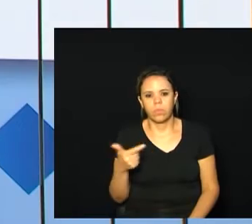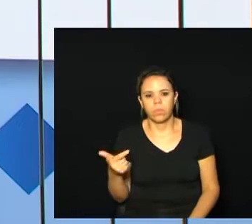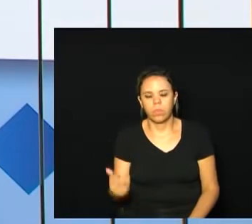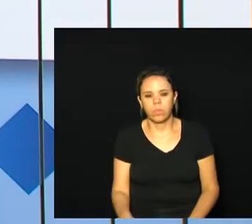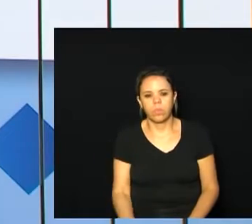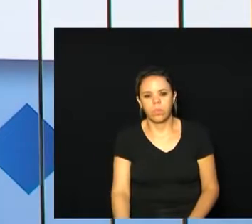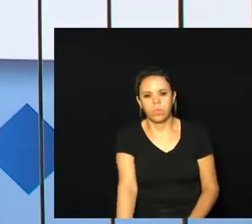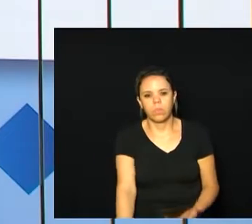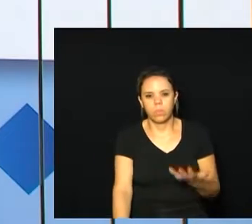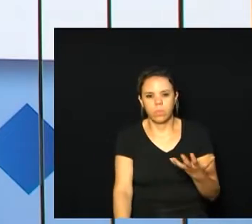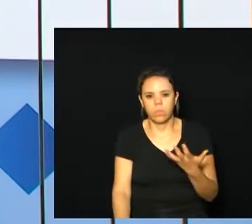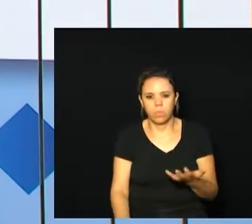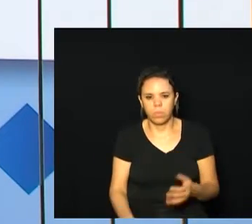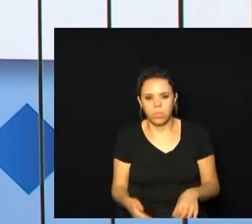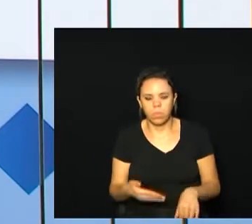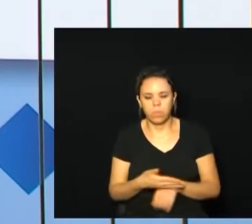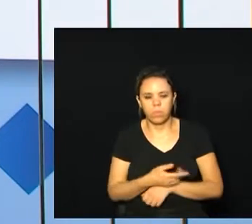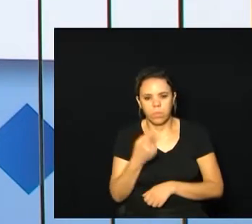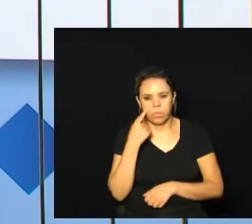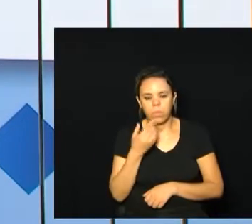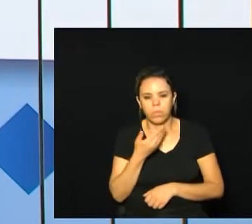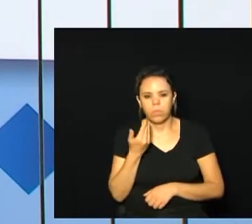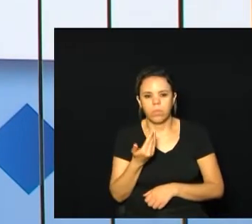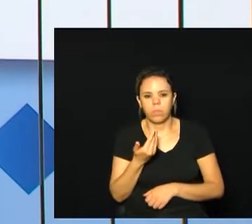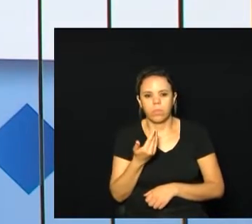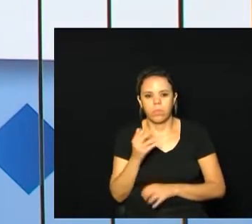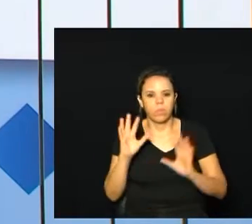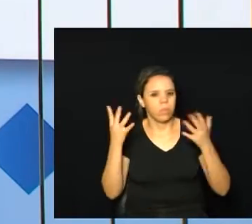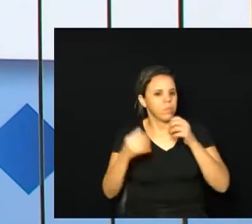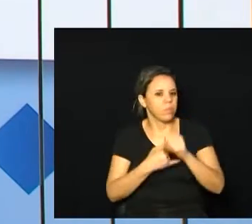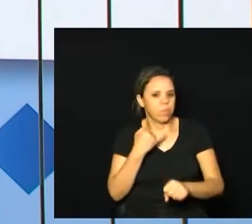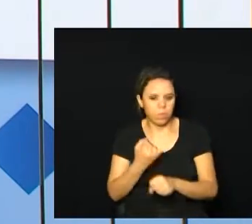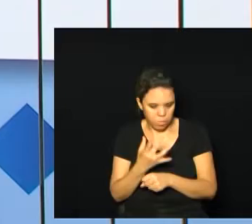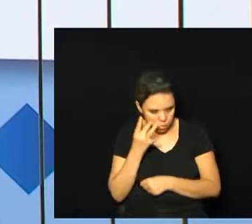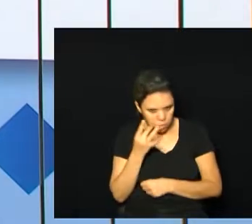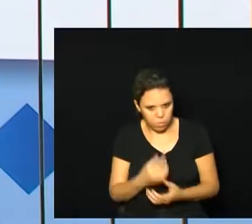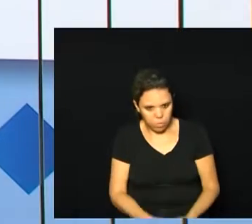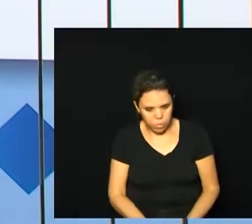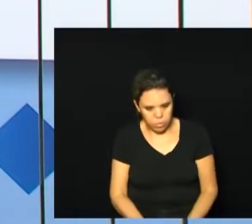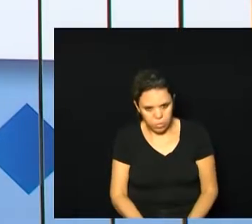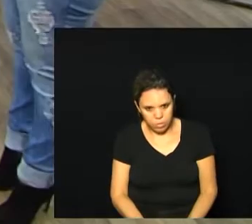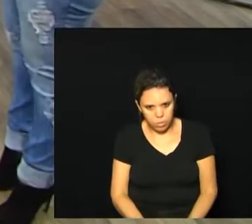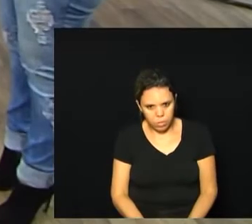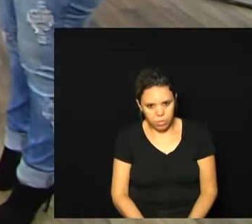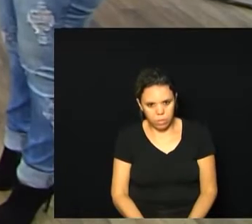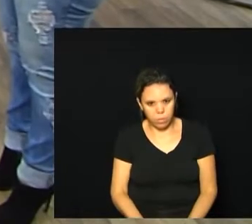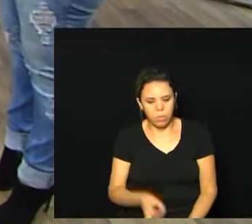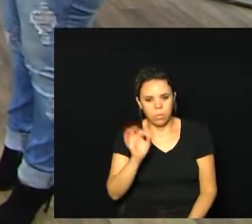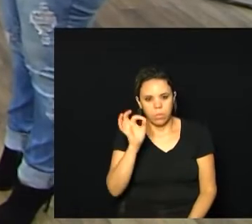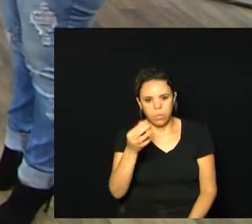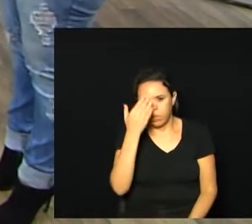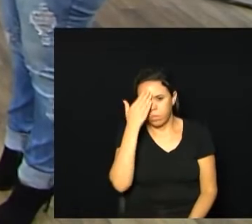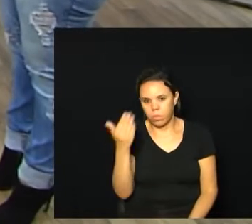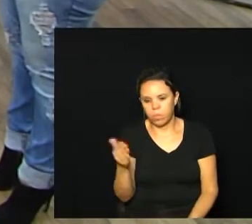1782. Caso você queira participar, veja como é fácil. Não será um evento online, será presencial, ok? Tá certo, Mina Abreu,